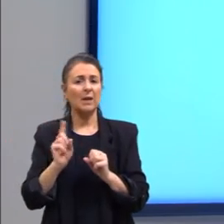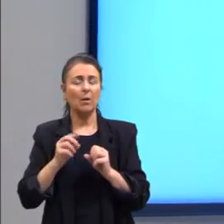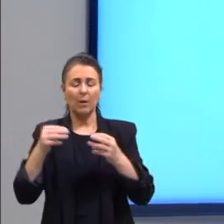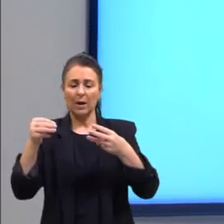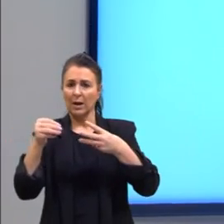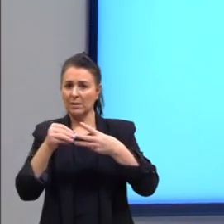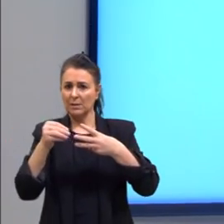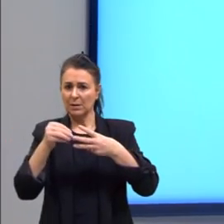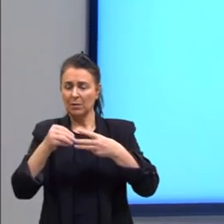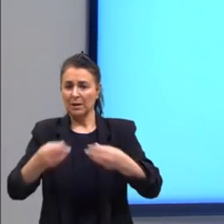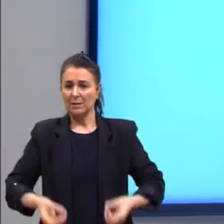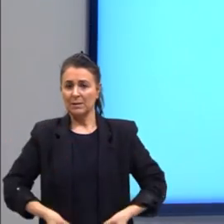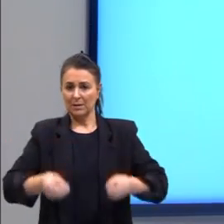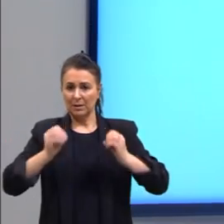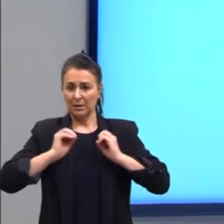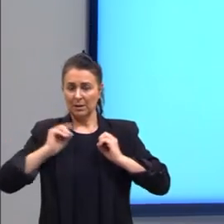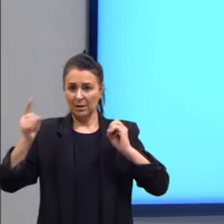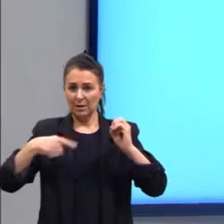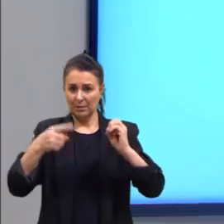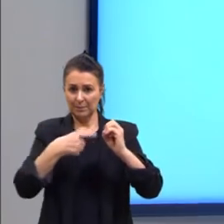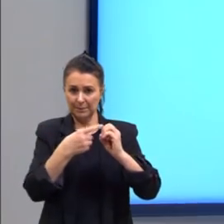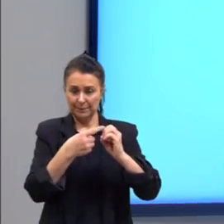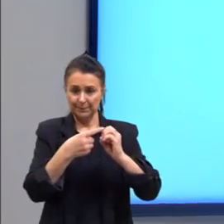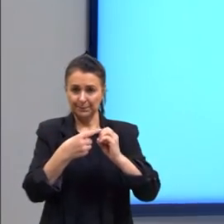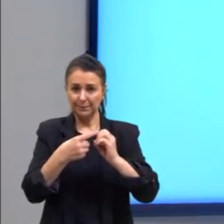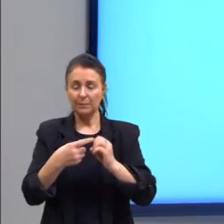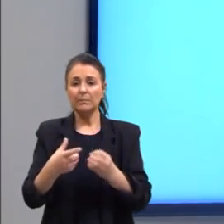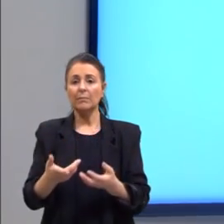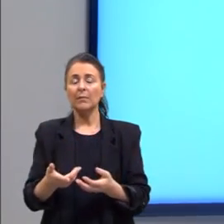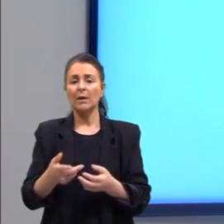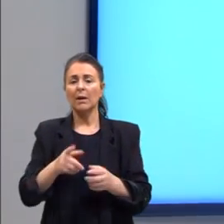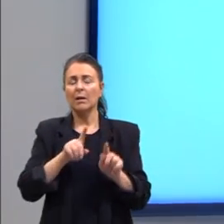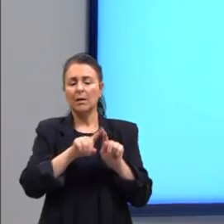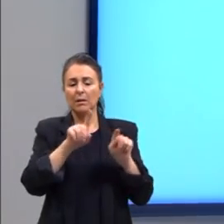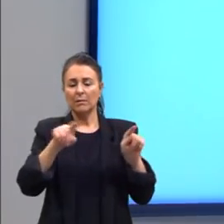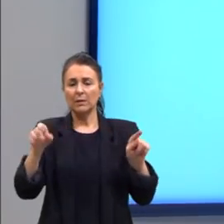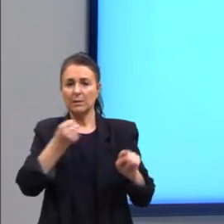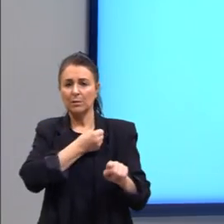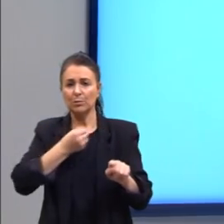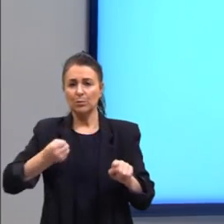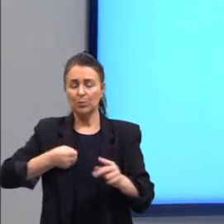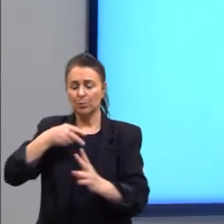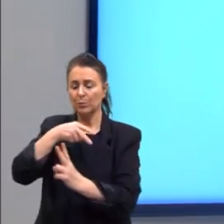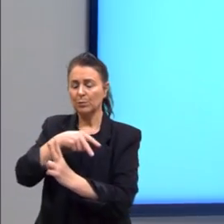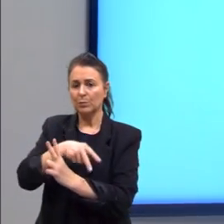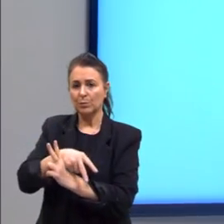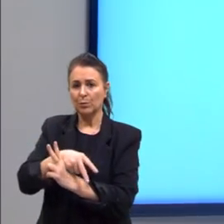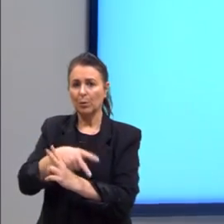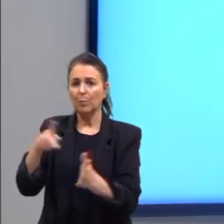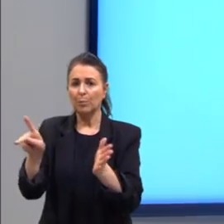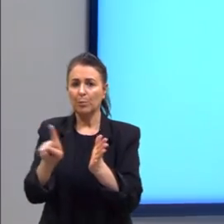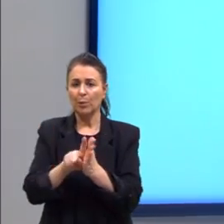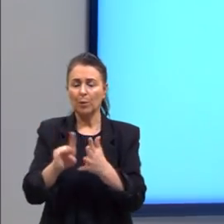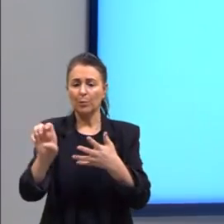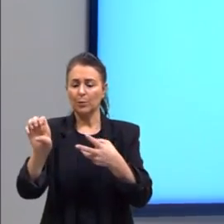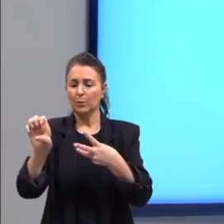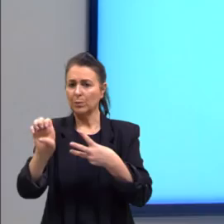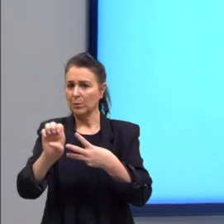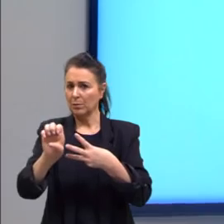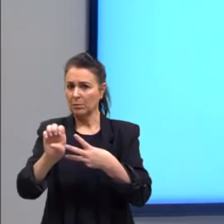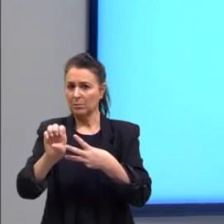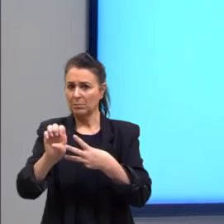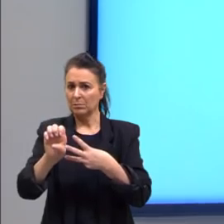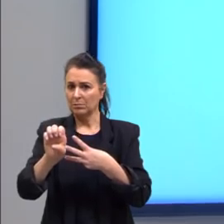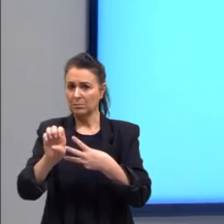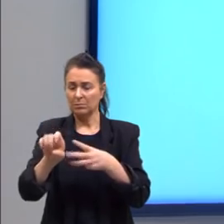médicas na meiose e variação do número de cromossomos característico da espécie então a e também não